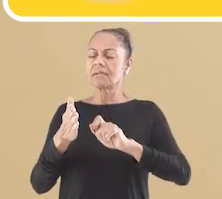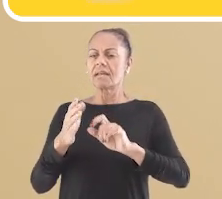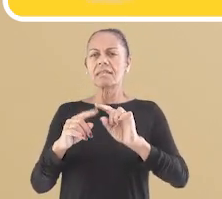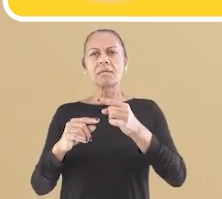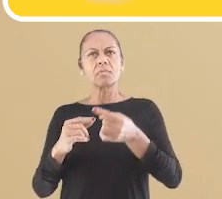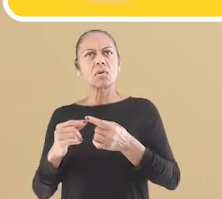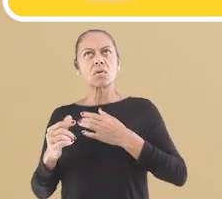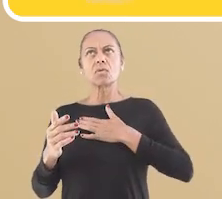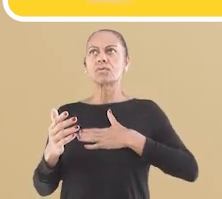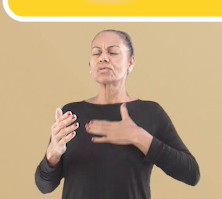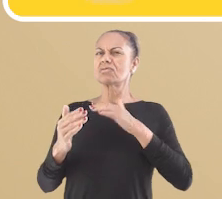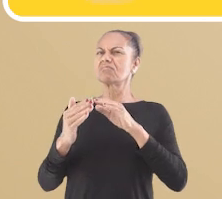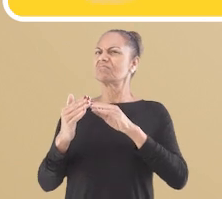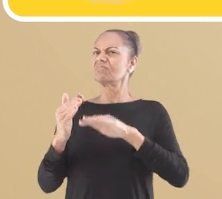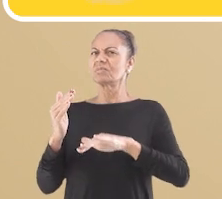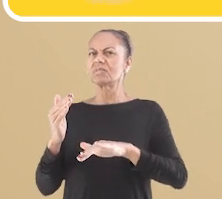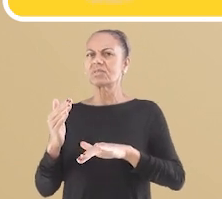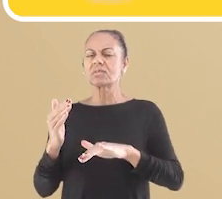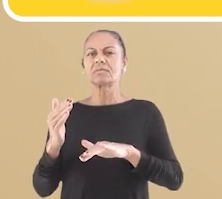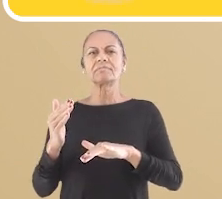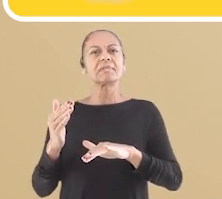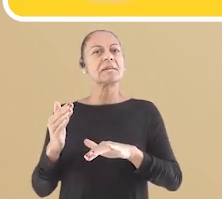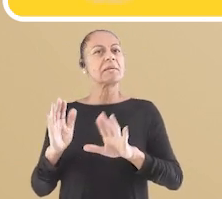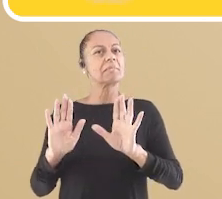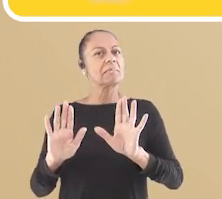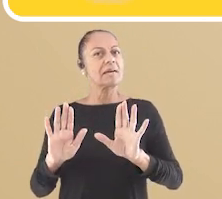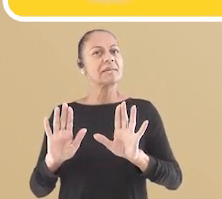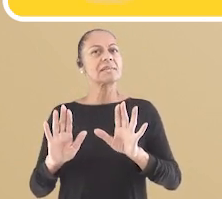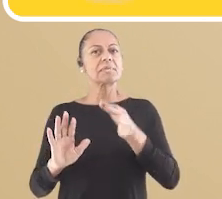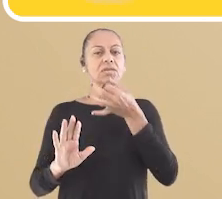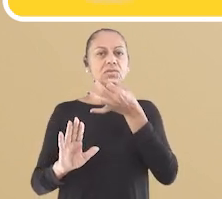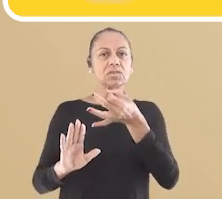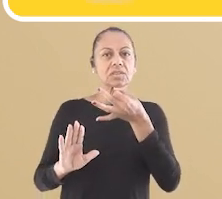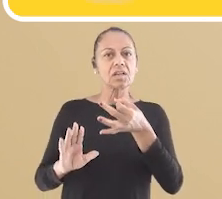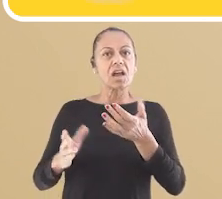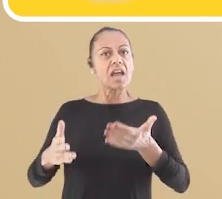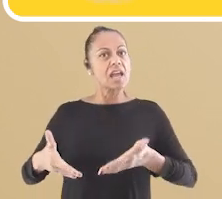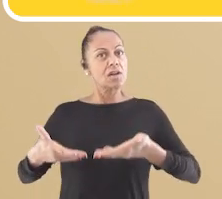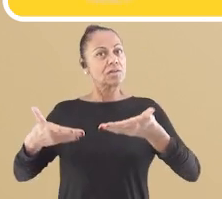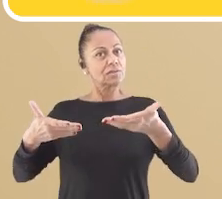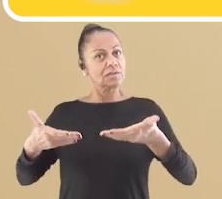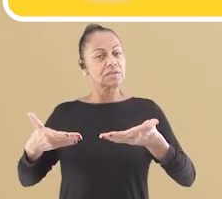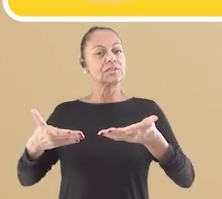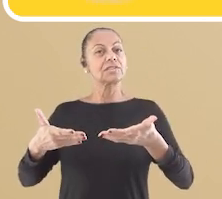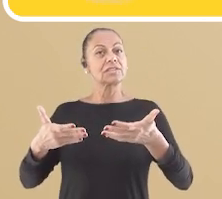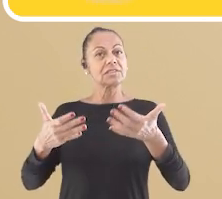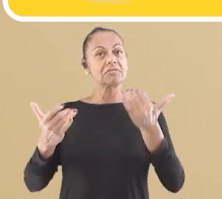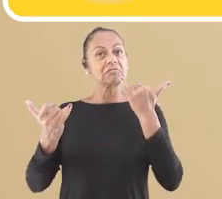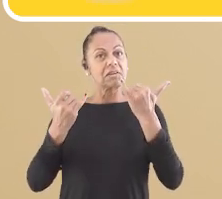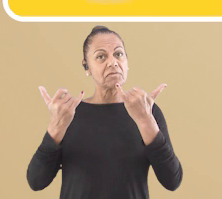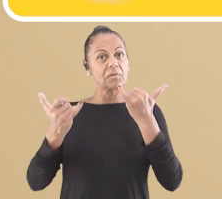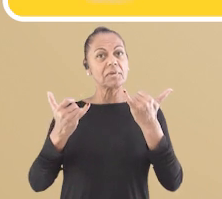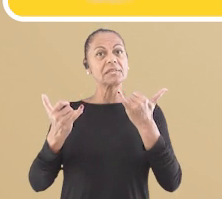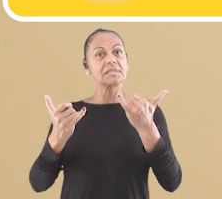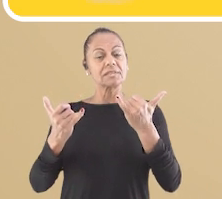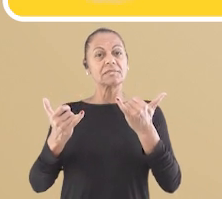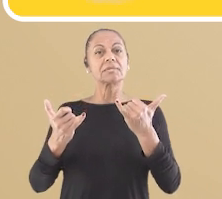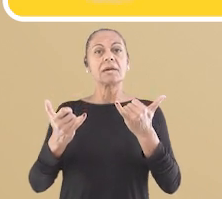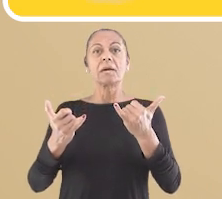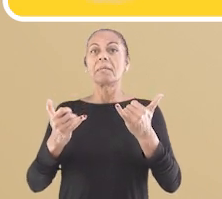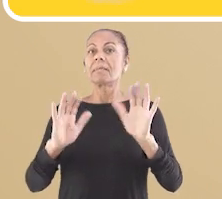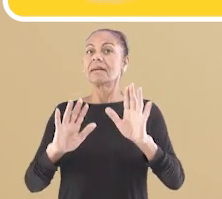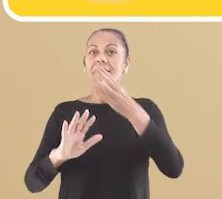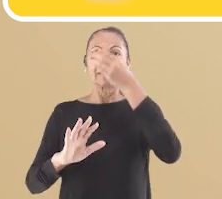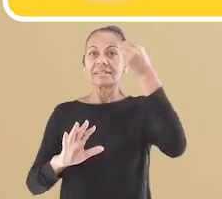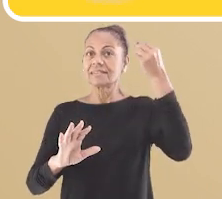não da publicação. Explique os seus motivos. Indiquem sugestões ou elogiem o trabalho feito naquela publicação. E não